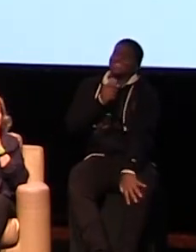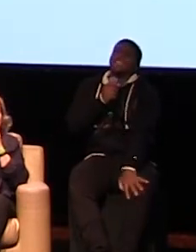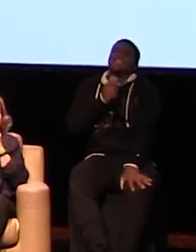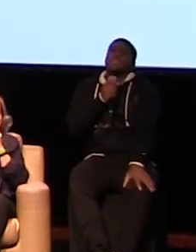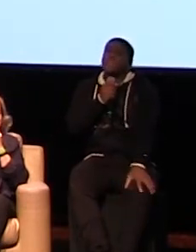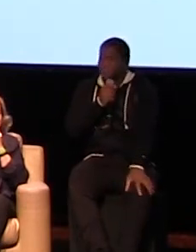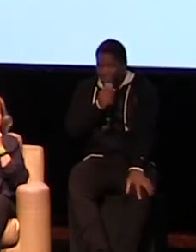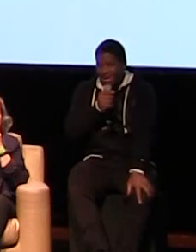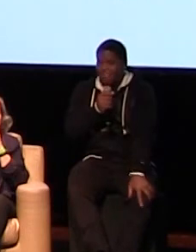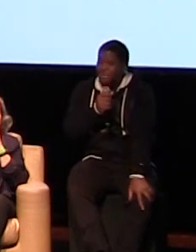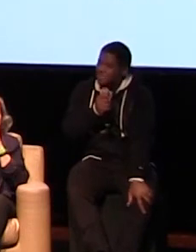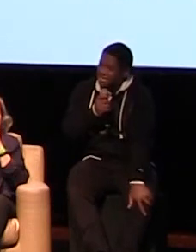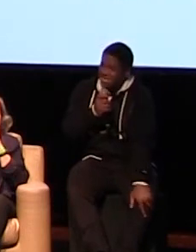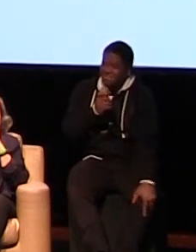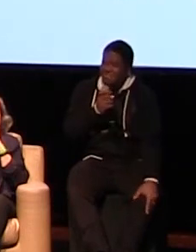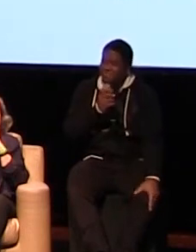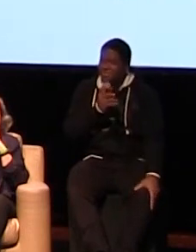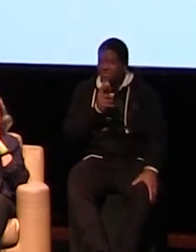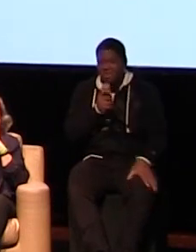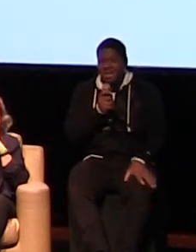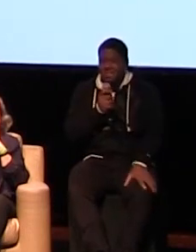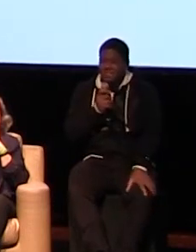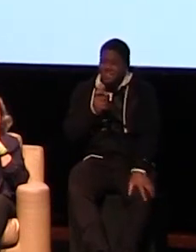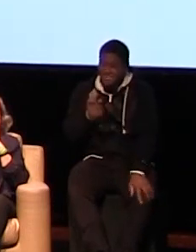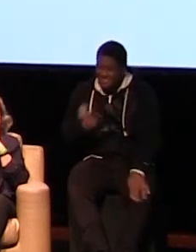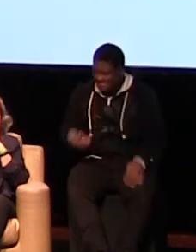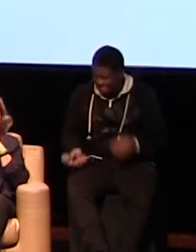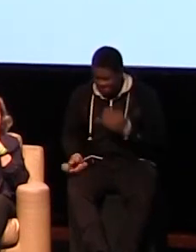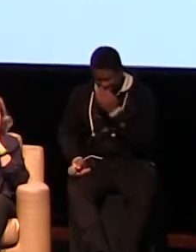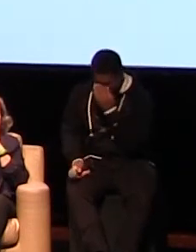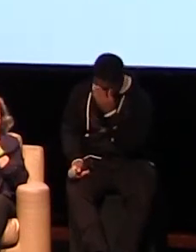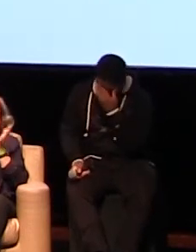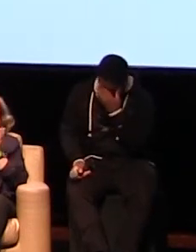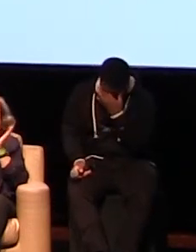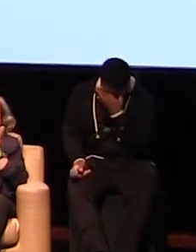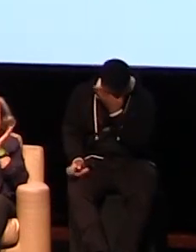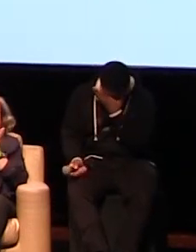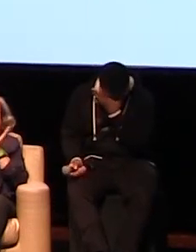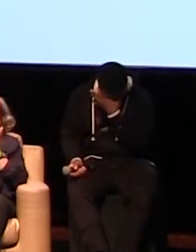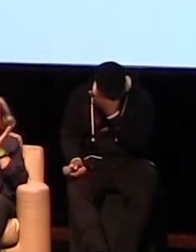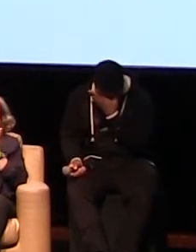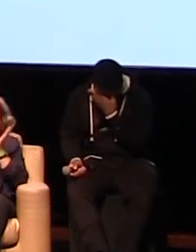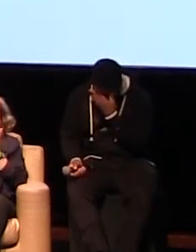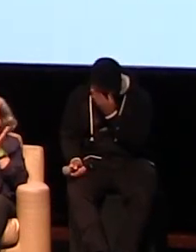Estou sem palavras. Muito obrigado mesmo, gente. Muito obrigado.